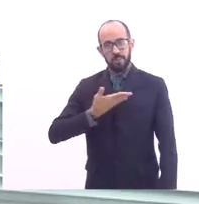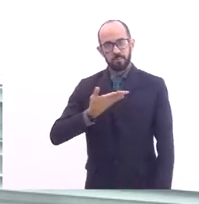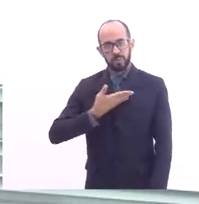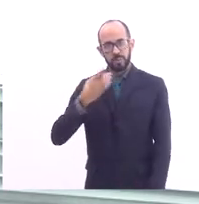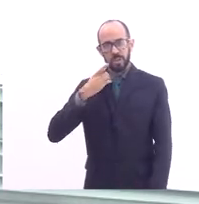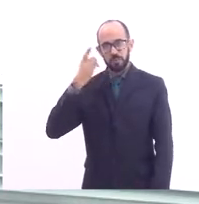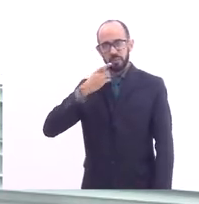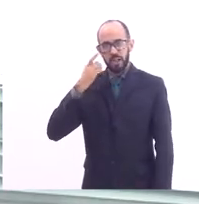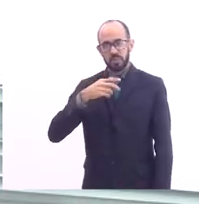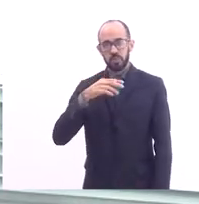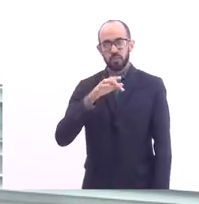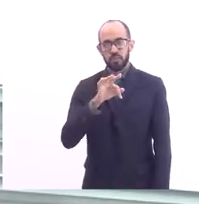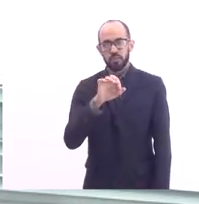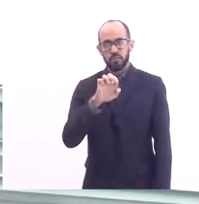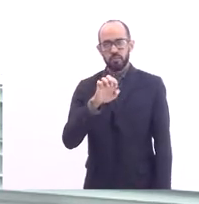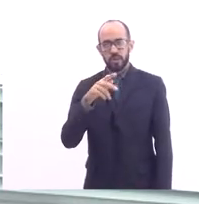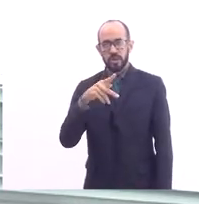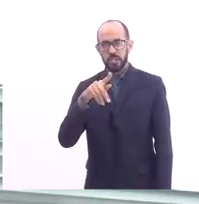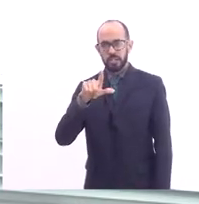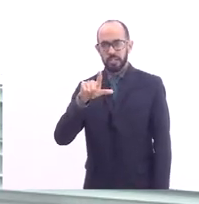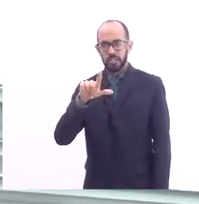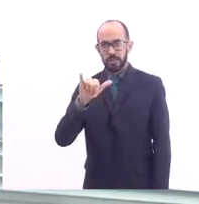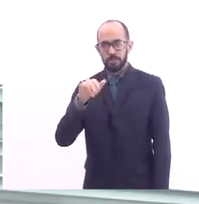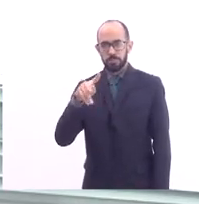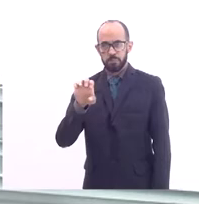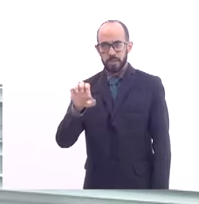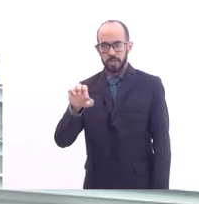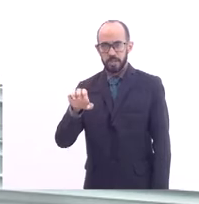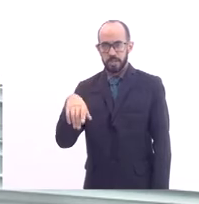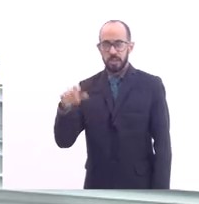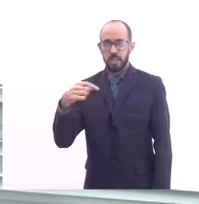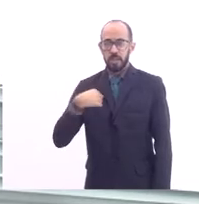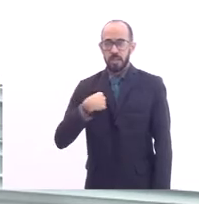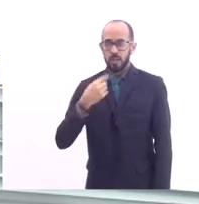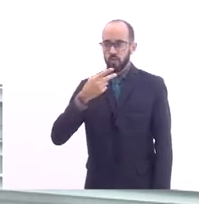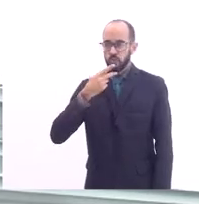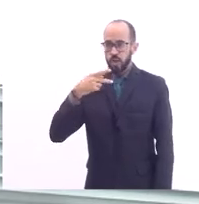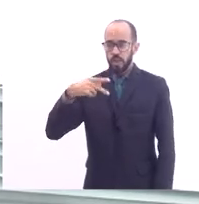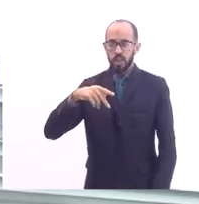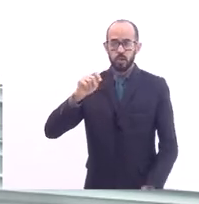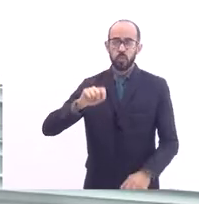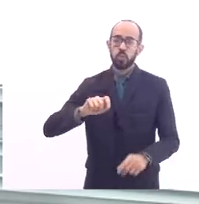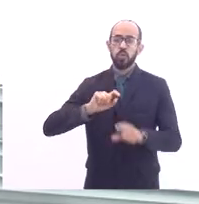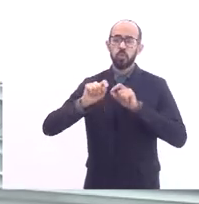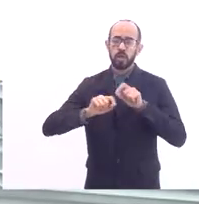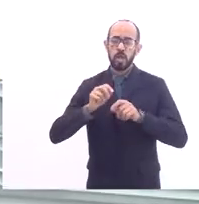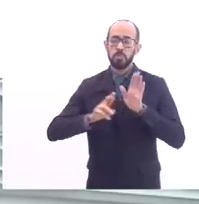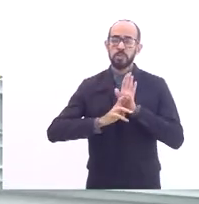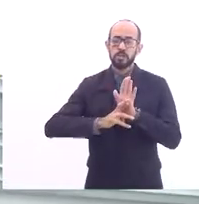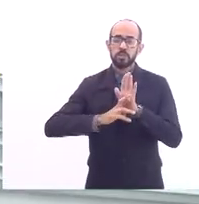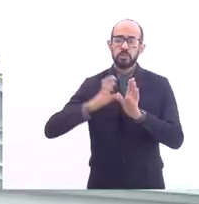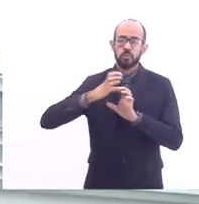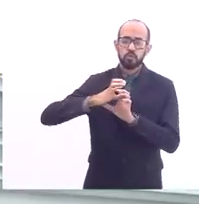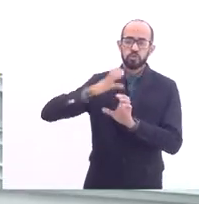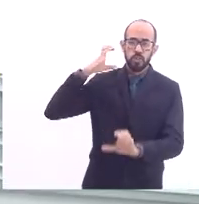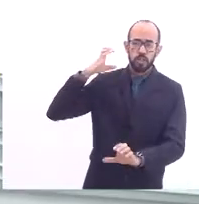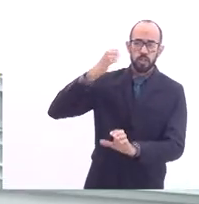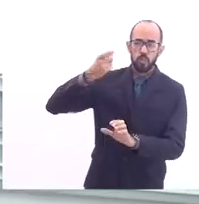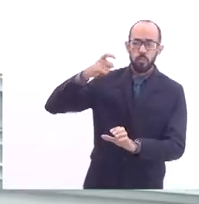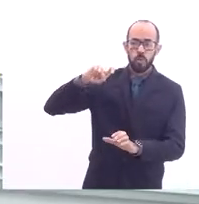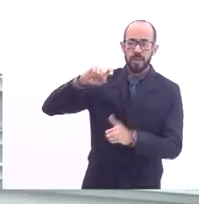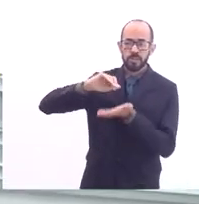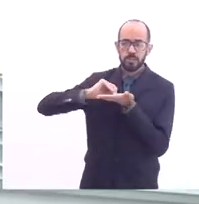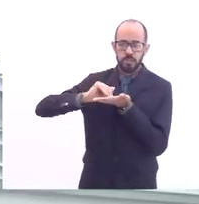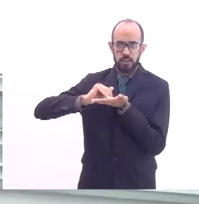deputado Felipe Peixoto. Eu estou falando aqui como, basicamente como engenheiro, como ex-secretário de Energia, até porque